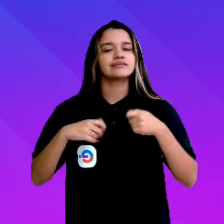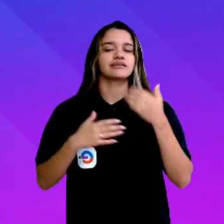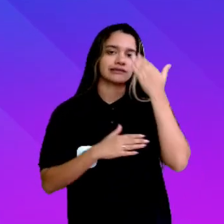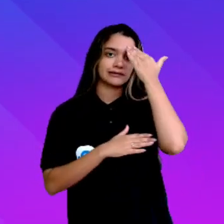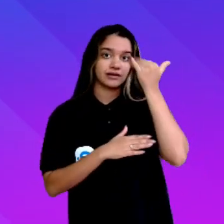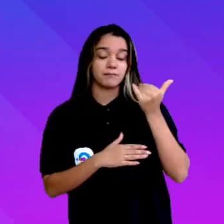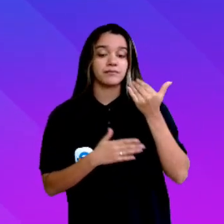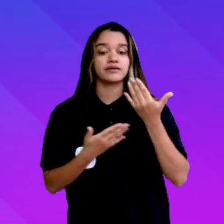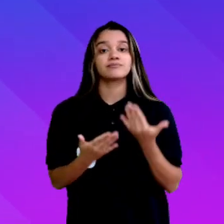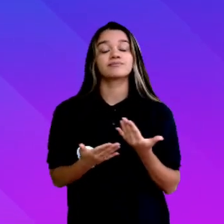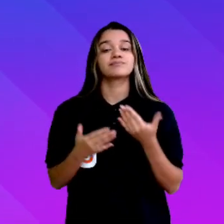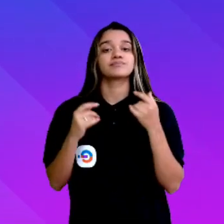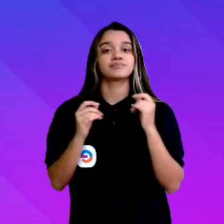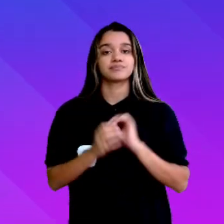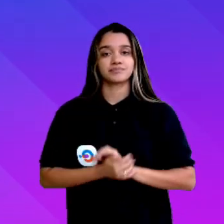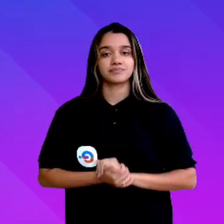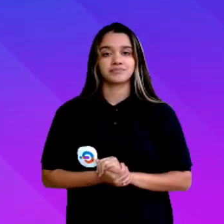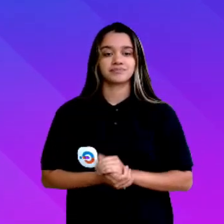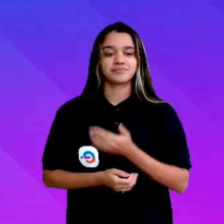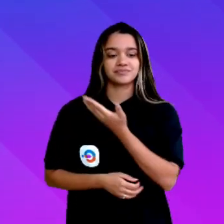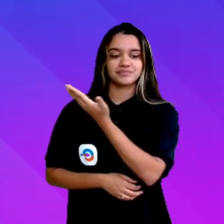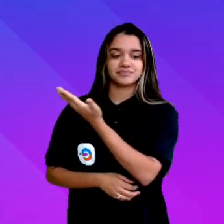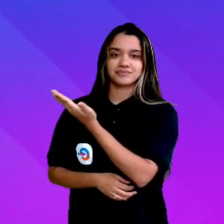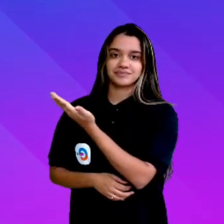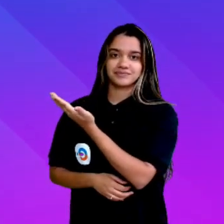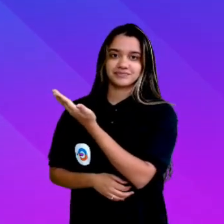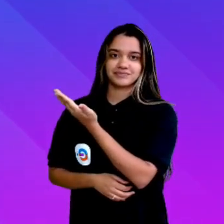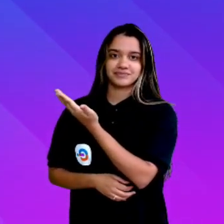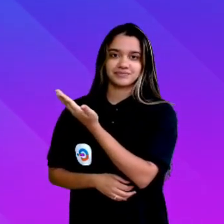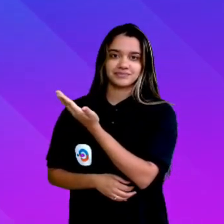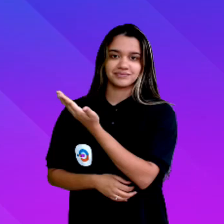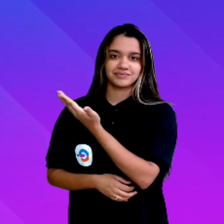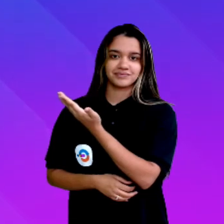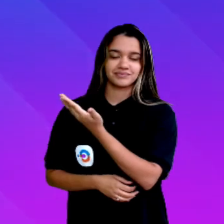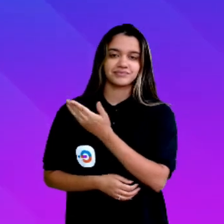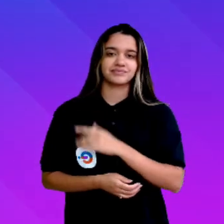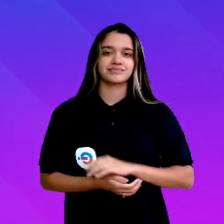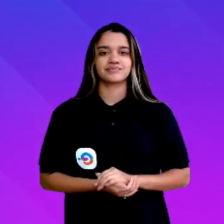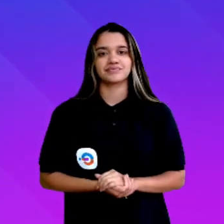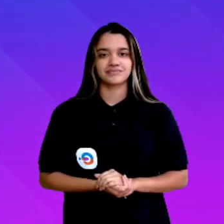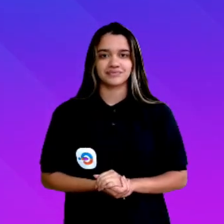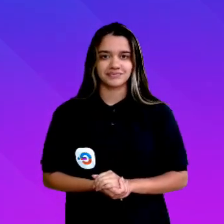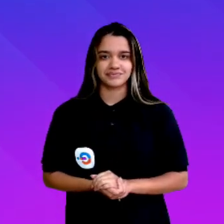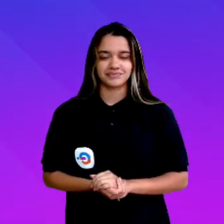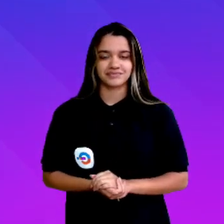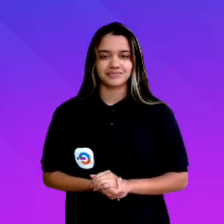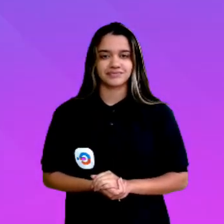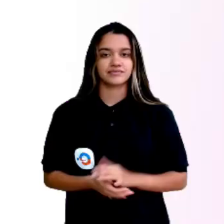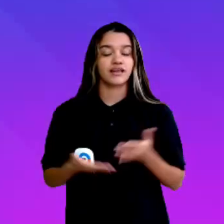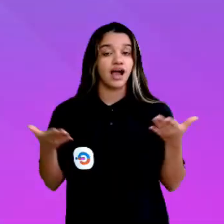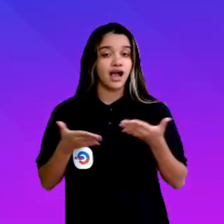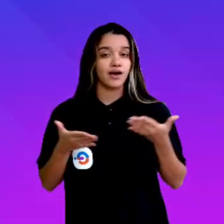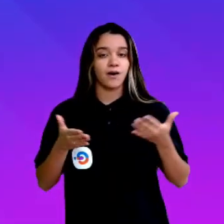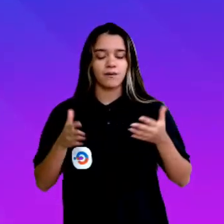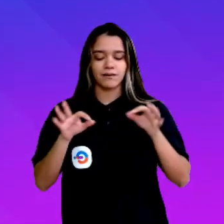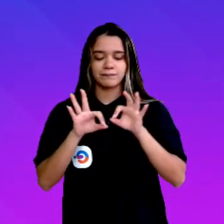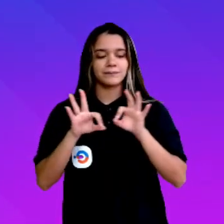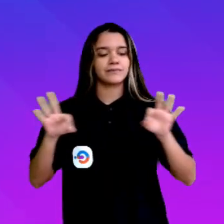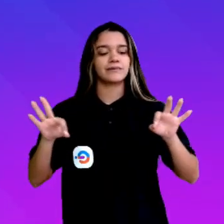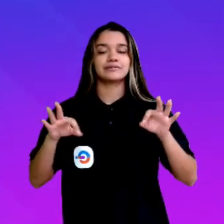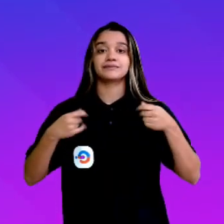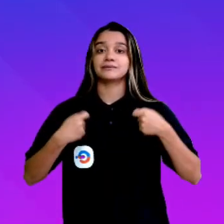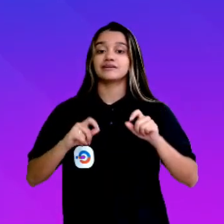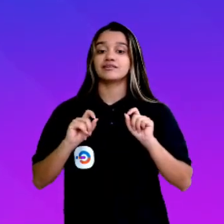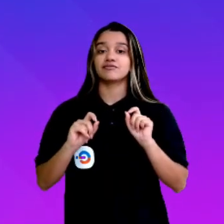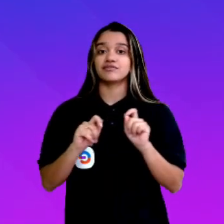aqui, as medidas sejam 6 metros, 6 metros, 5 metros e 5 metros. Para medir esse contorno, precisamos